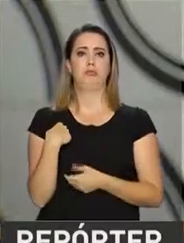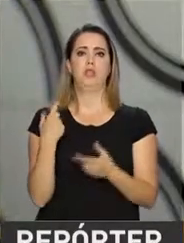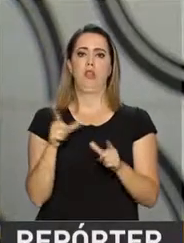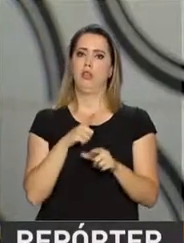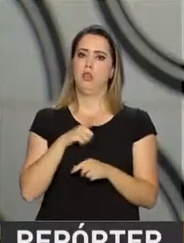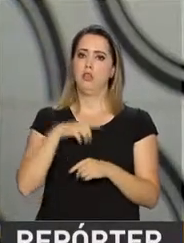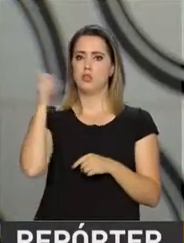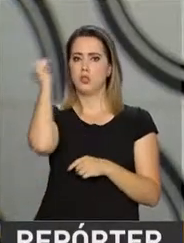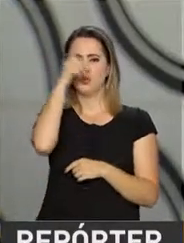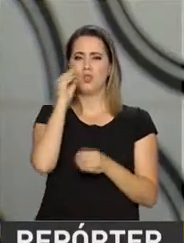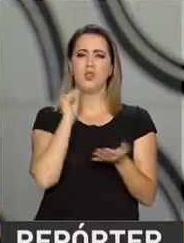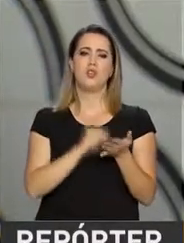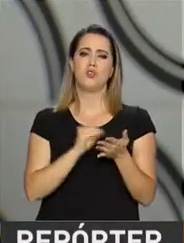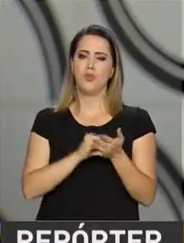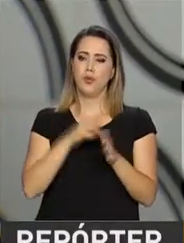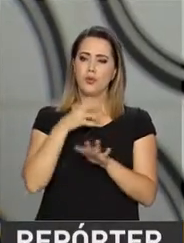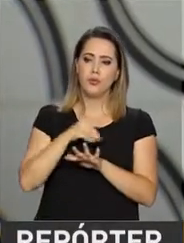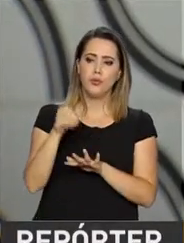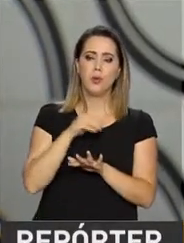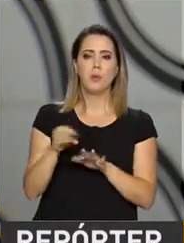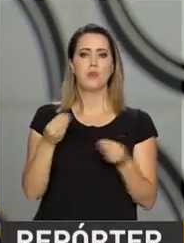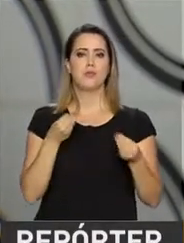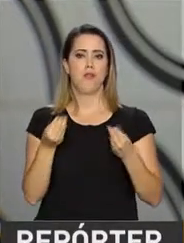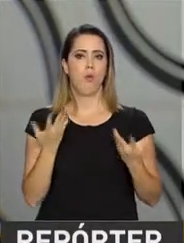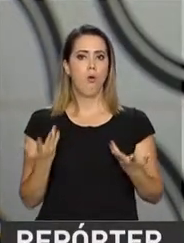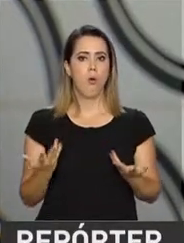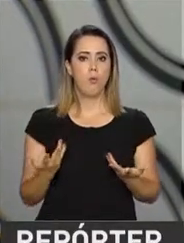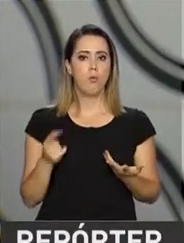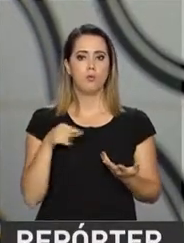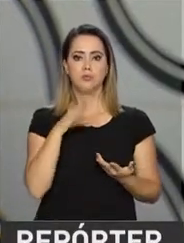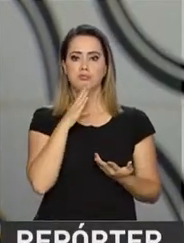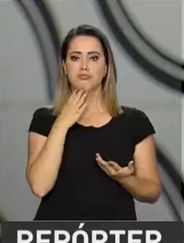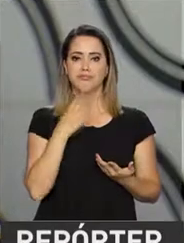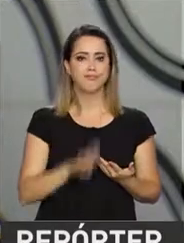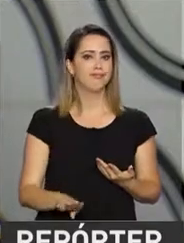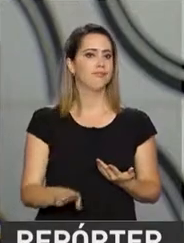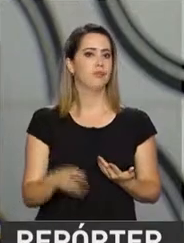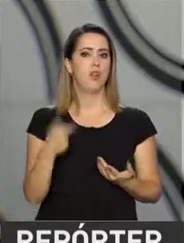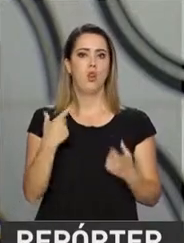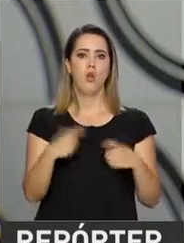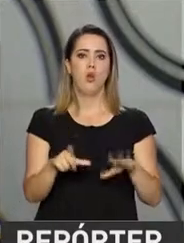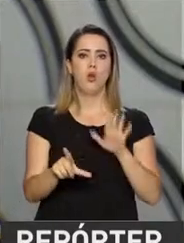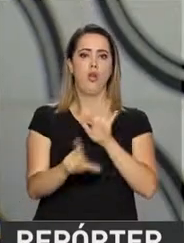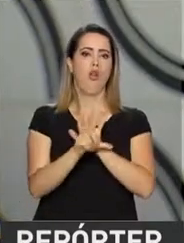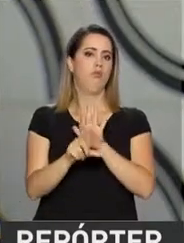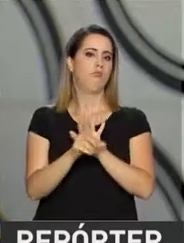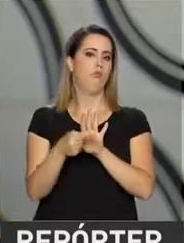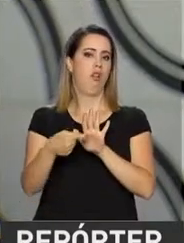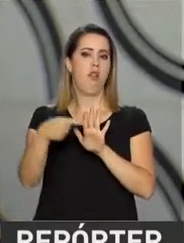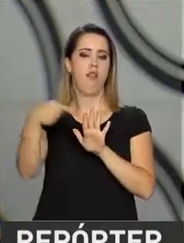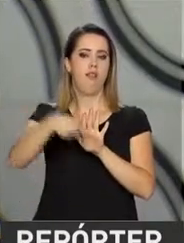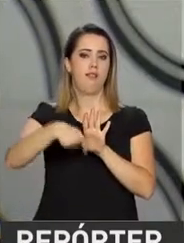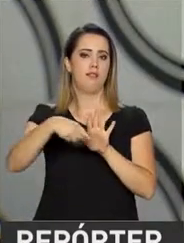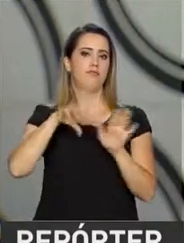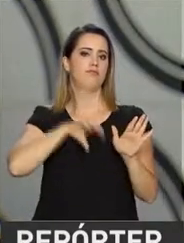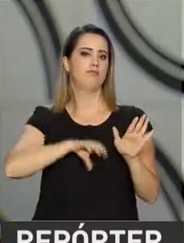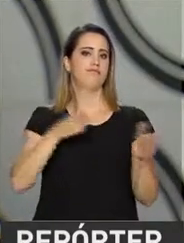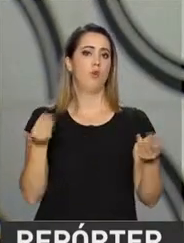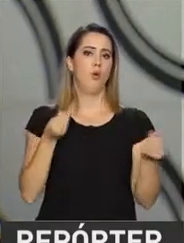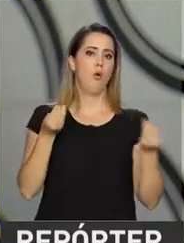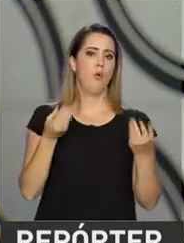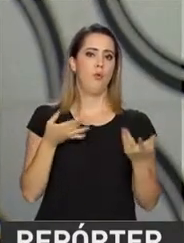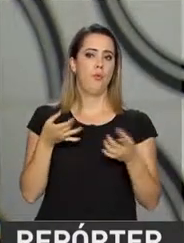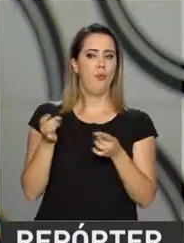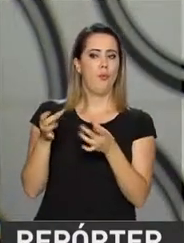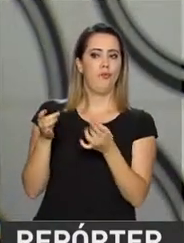falta de informação, a falta de conhecimento, né, das leis locais, de como, até mesmo como importar,